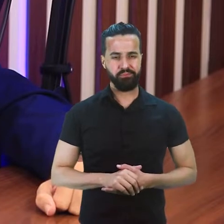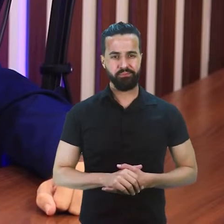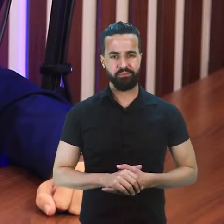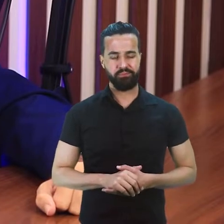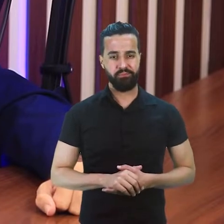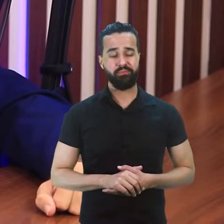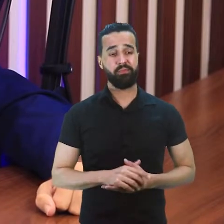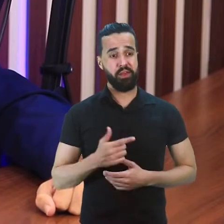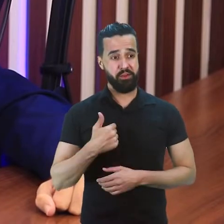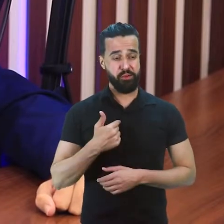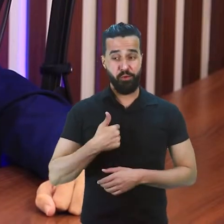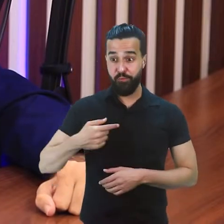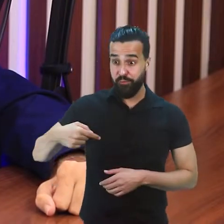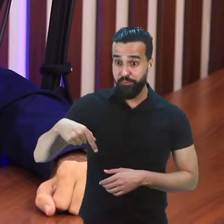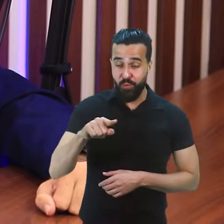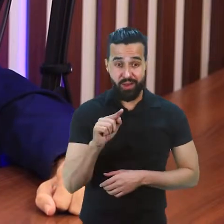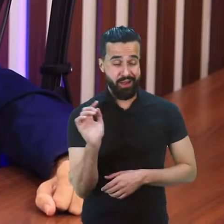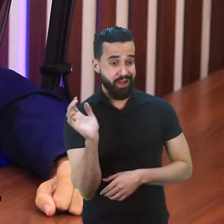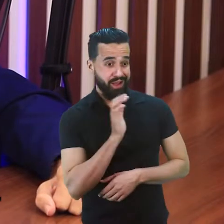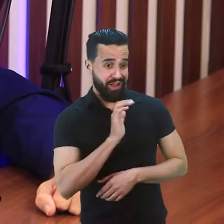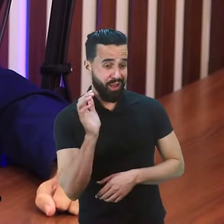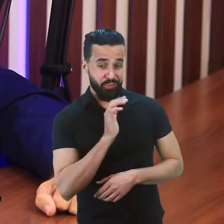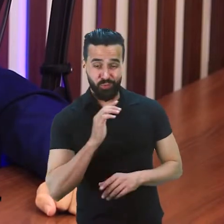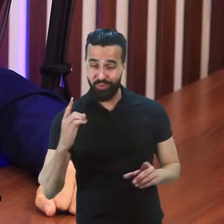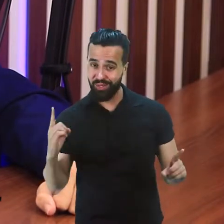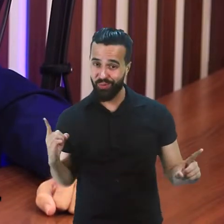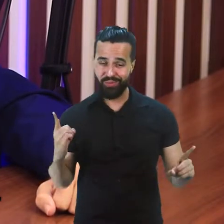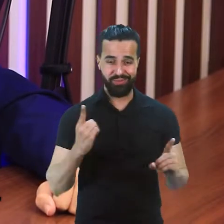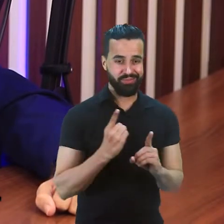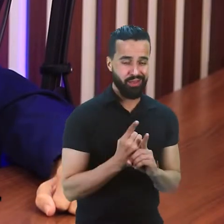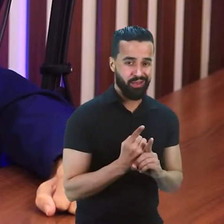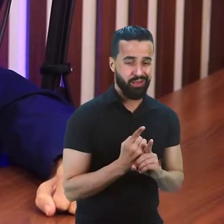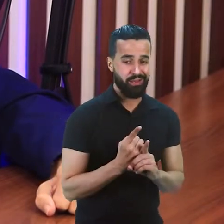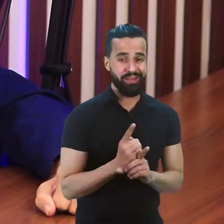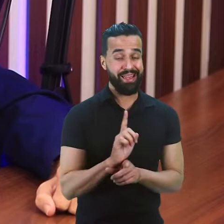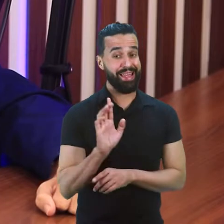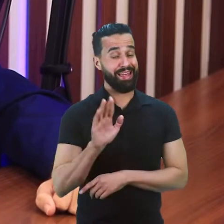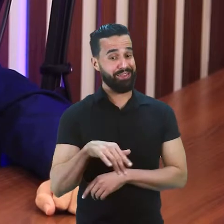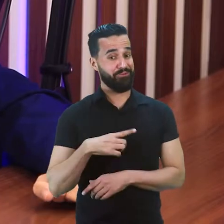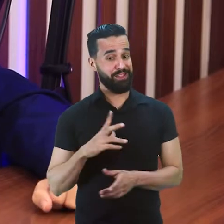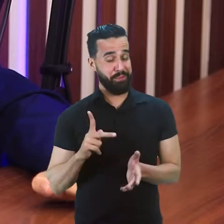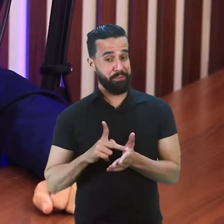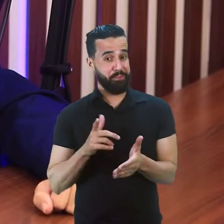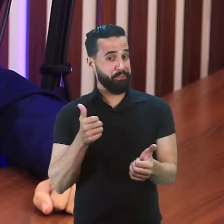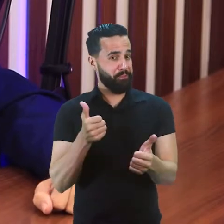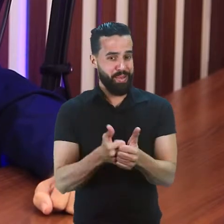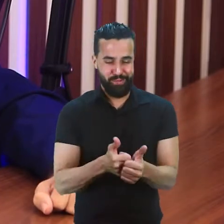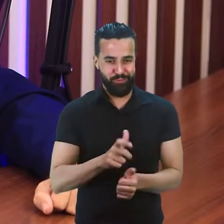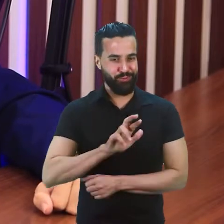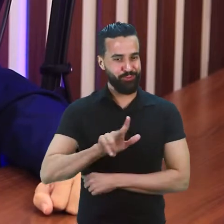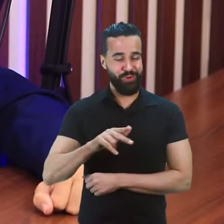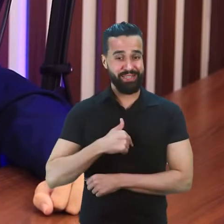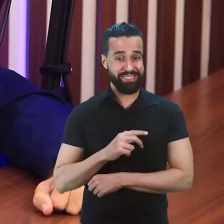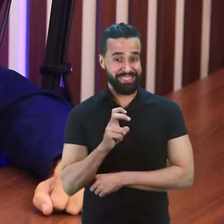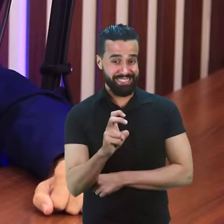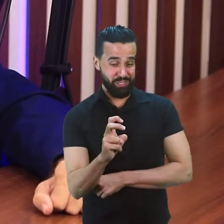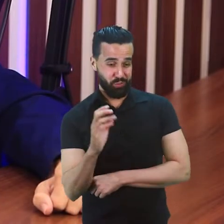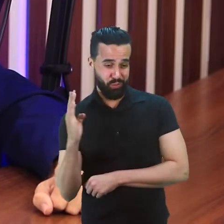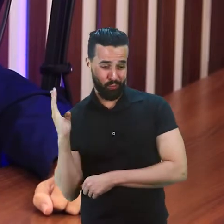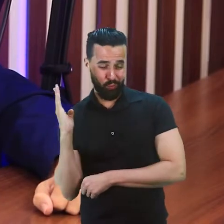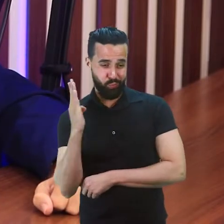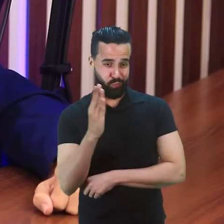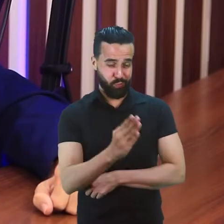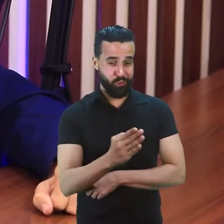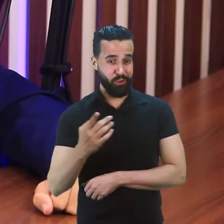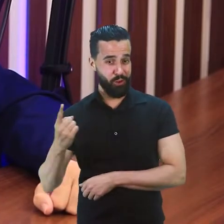peguei e fui correndo para lá, né? Na verdade, eram 5 quarteirão, né? Falei para ele que era 2, né? Mas aí eu fui.